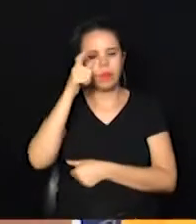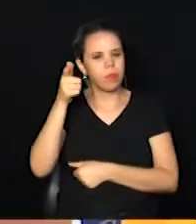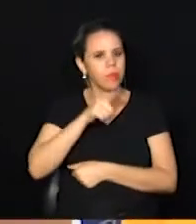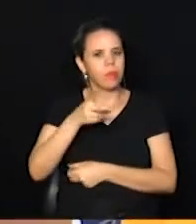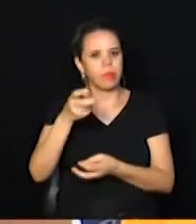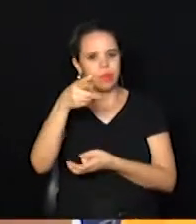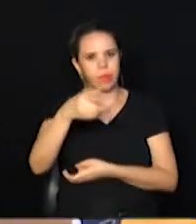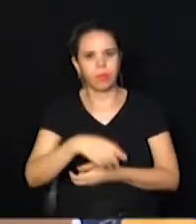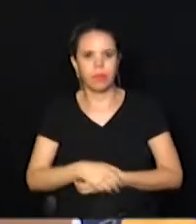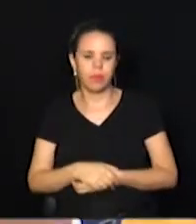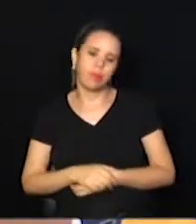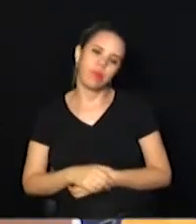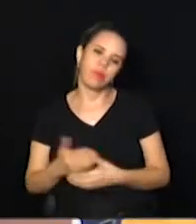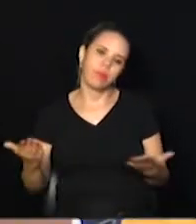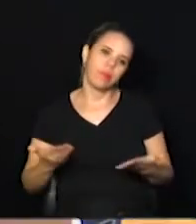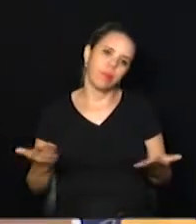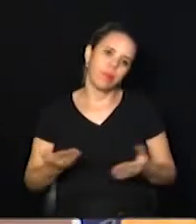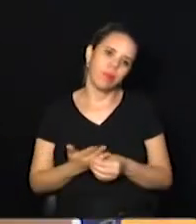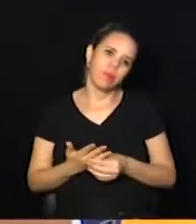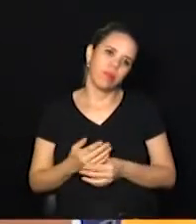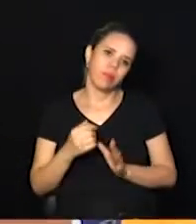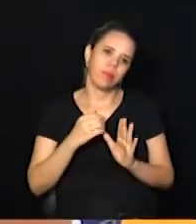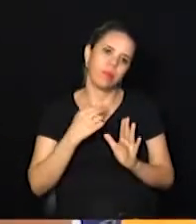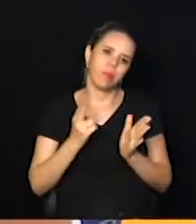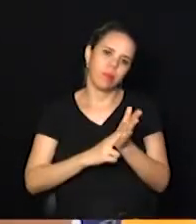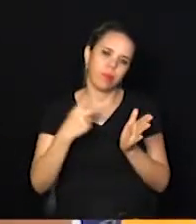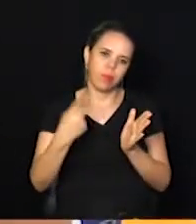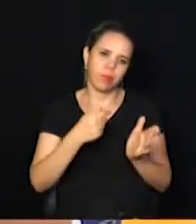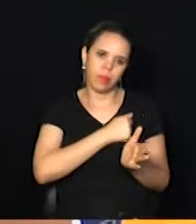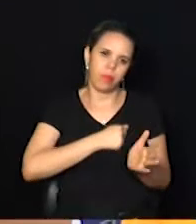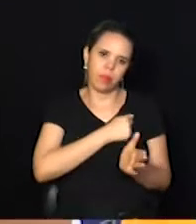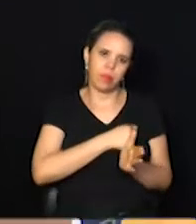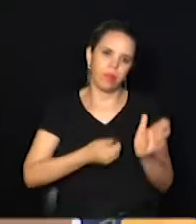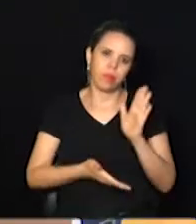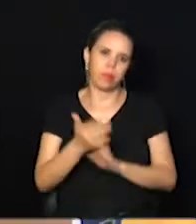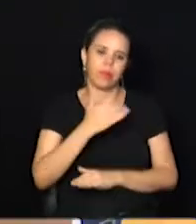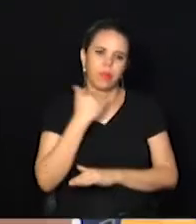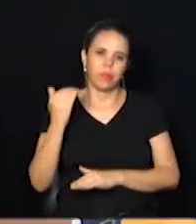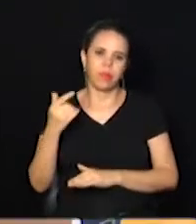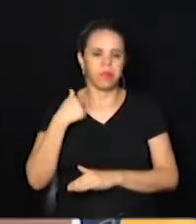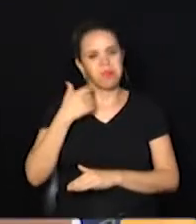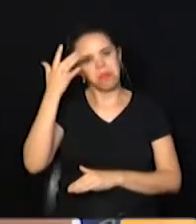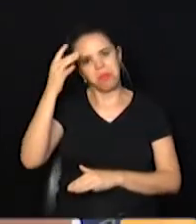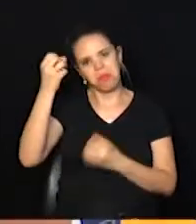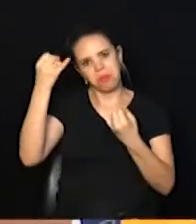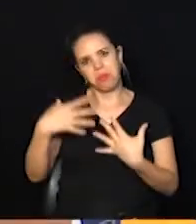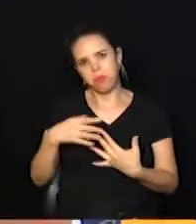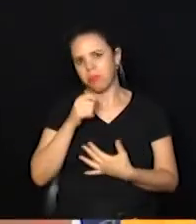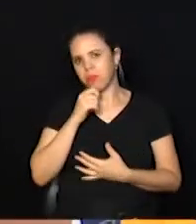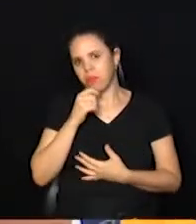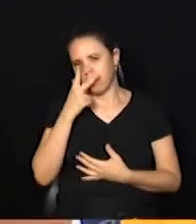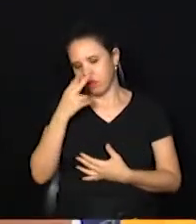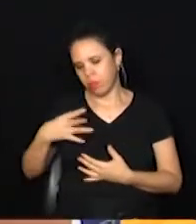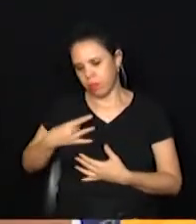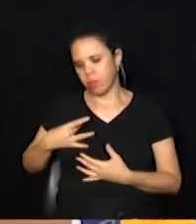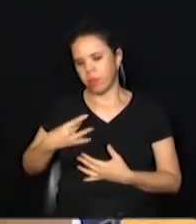você. Hoje, meu amigo, te escrevo para dizer que sinto saudades. Você se foi. e sem eu saber explicar, ainda está tão